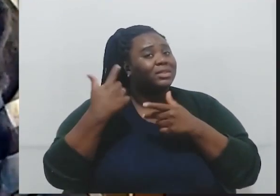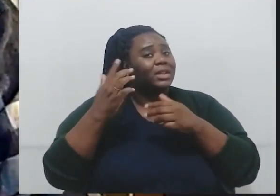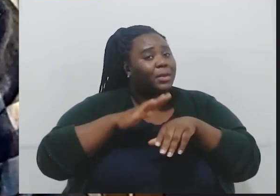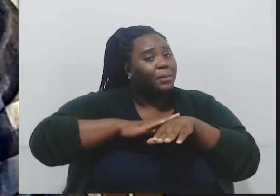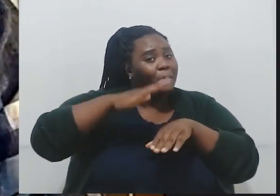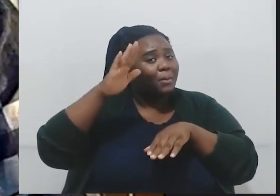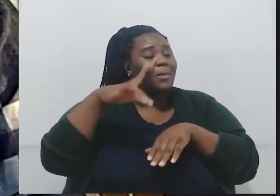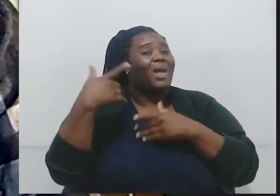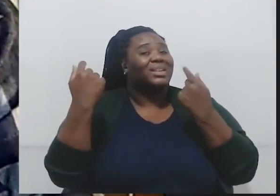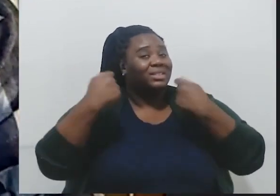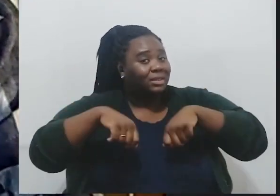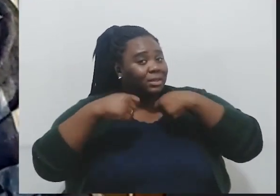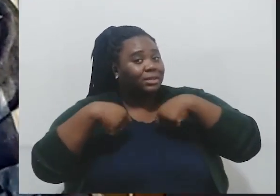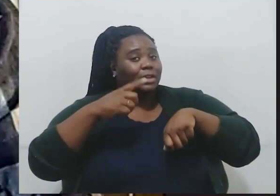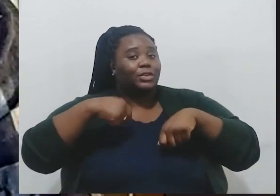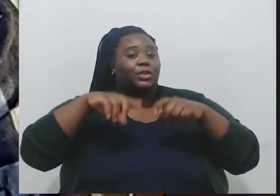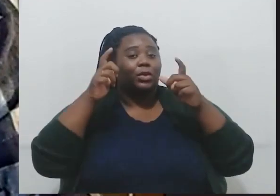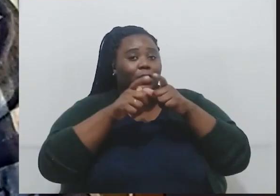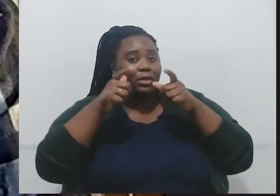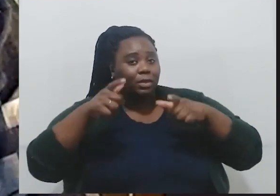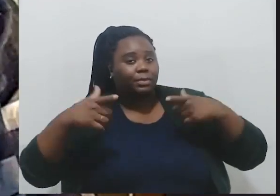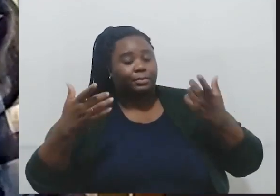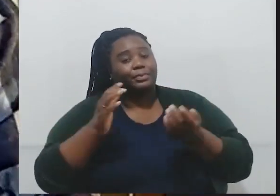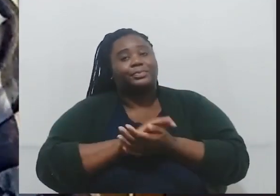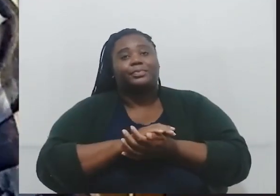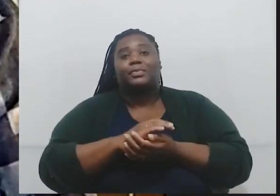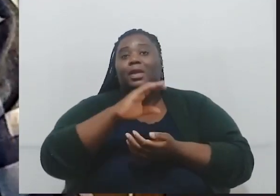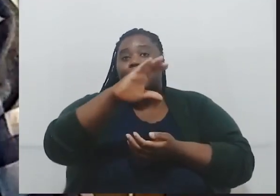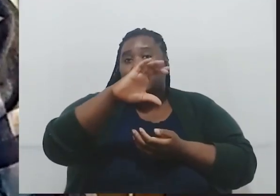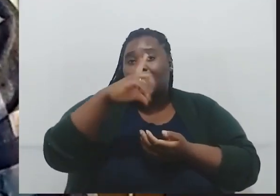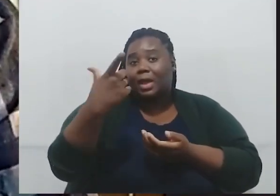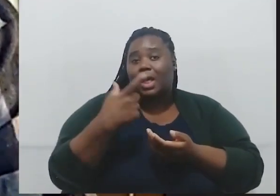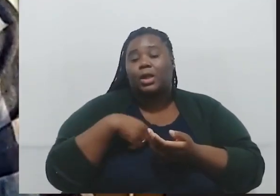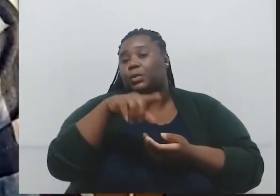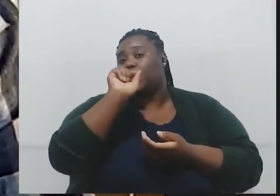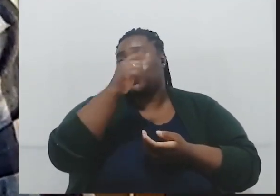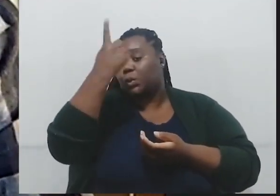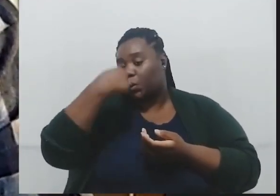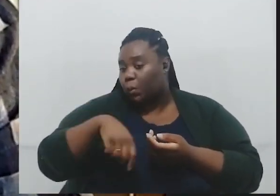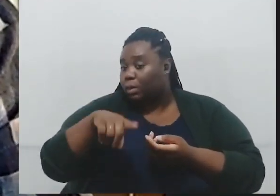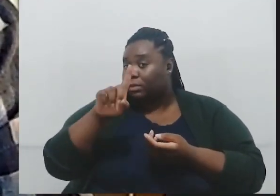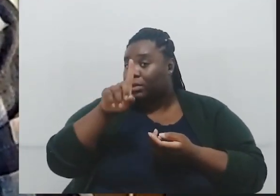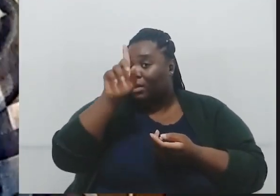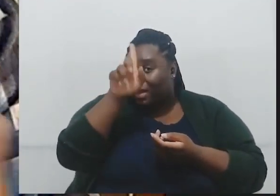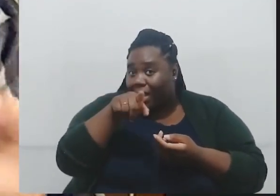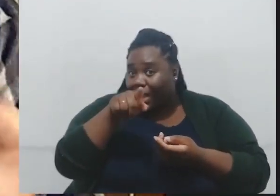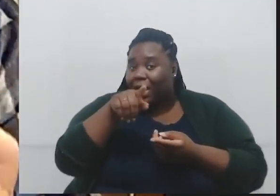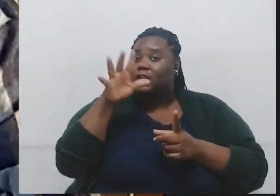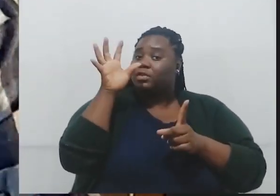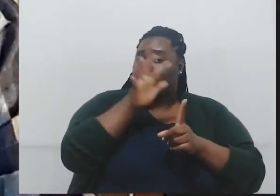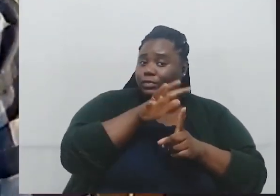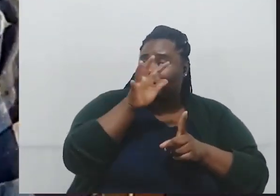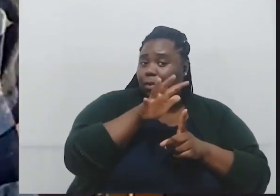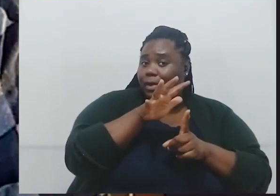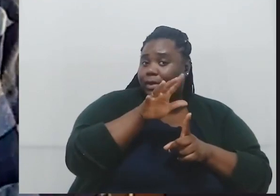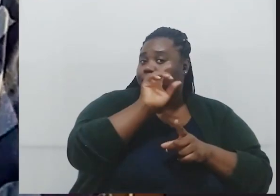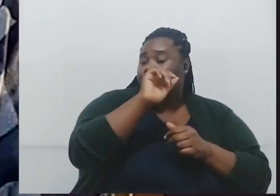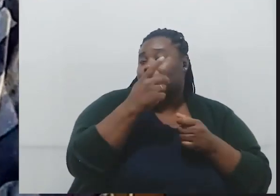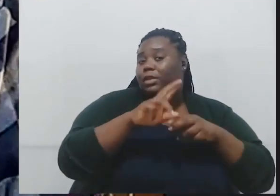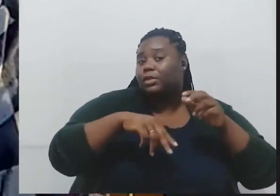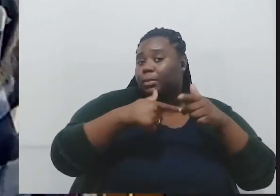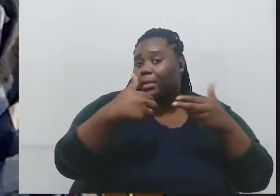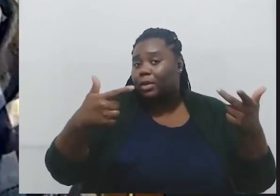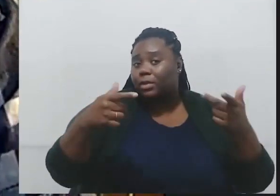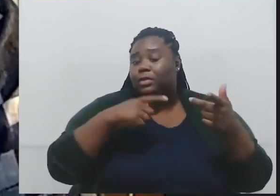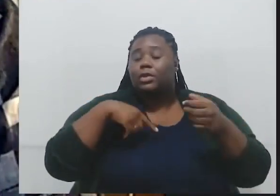Claro que o que eu sou é absolutamente fundamental no que eu produzo. Inclusive porque, assim, você